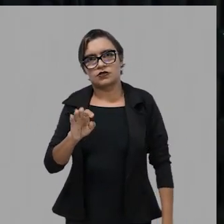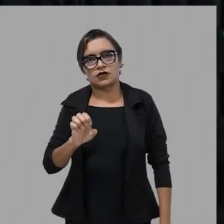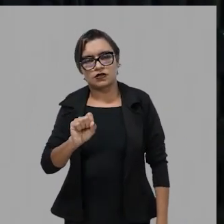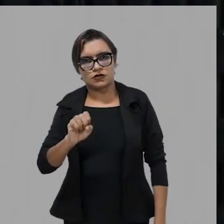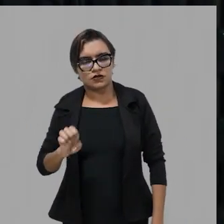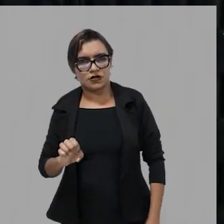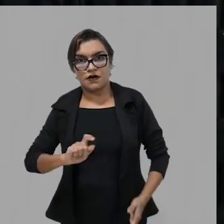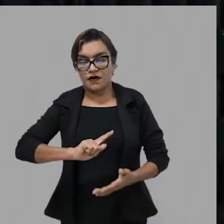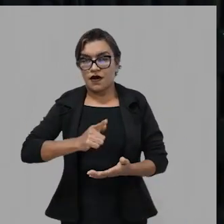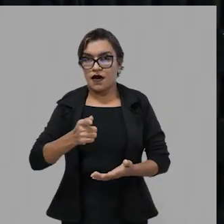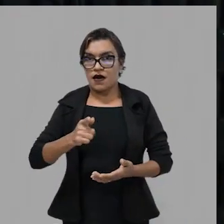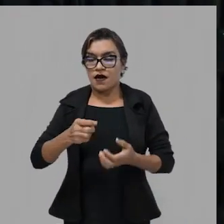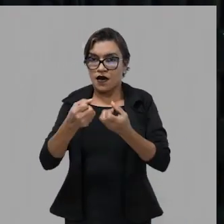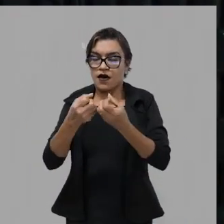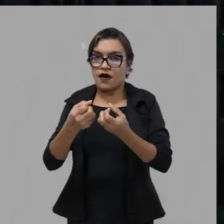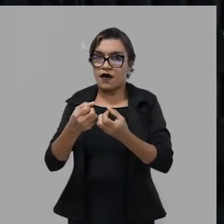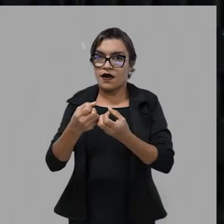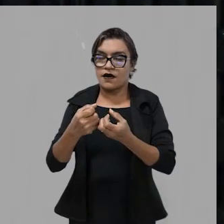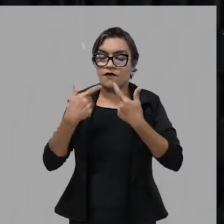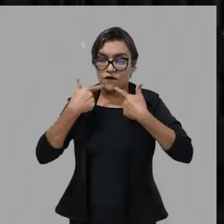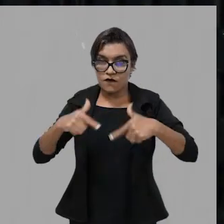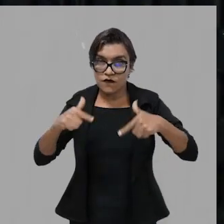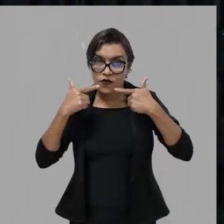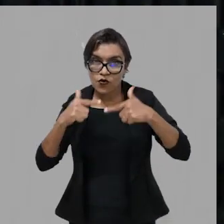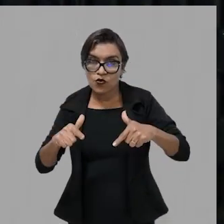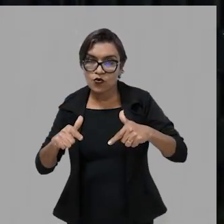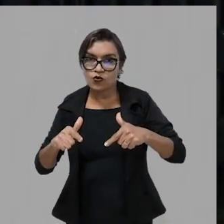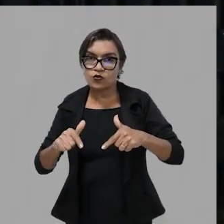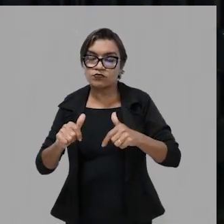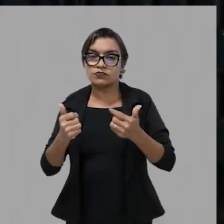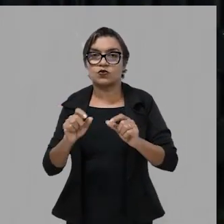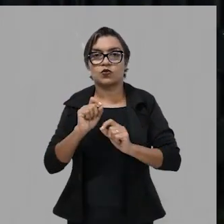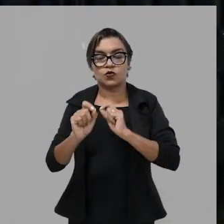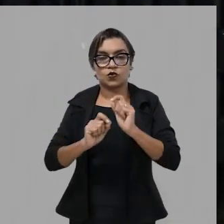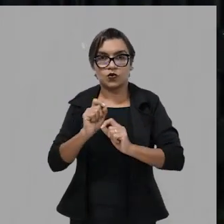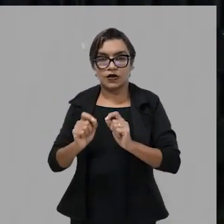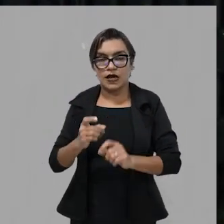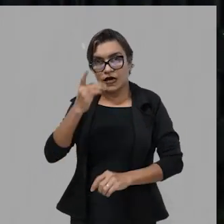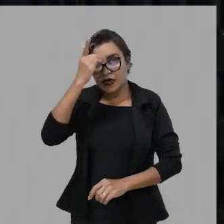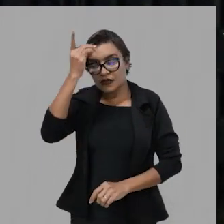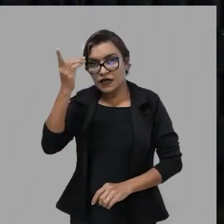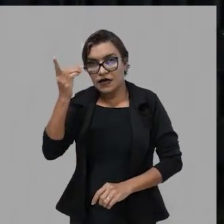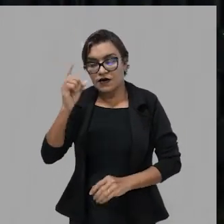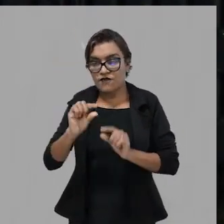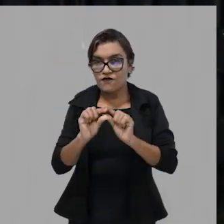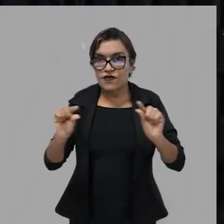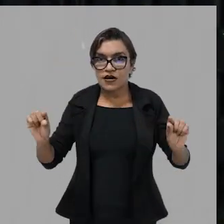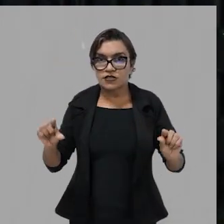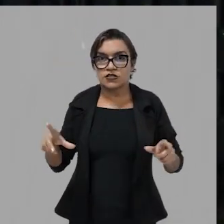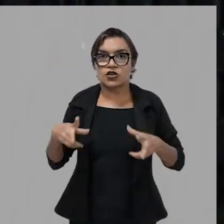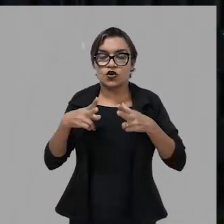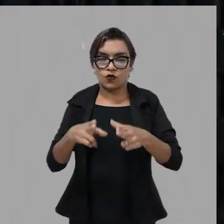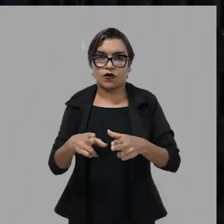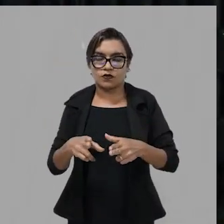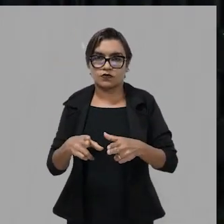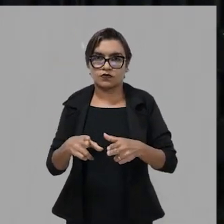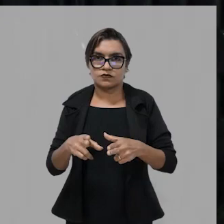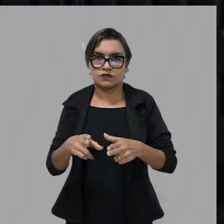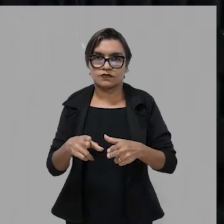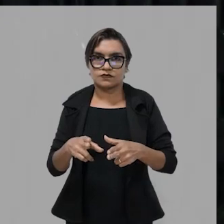de linguagem, estão lembrando aí desse conteúdo? São ideias opostas na mesma frase. Ele traz contentamento